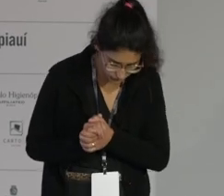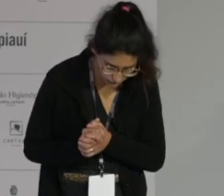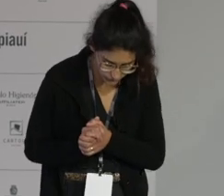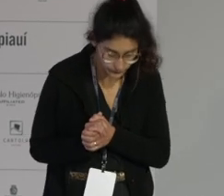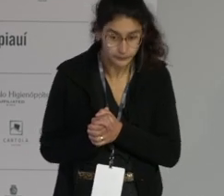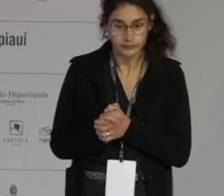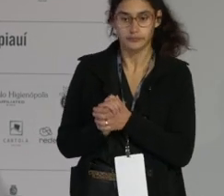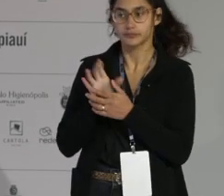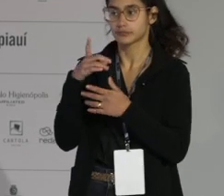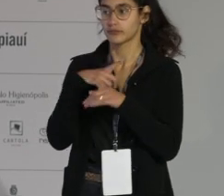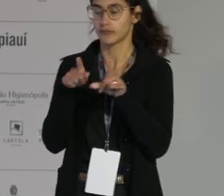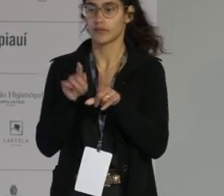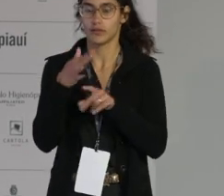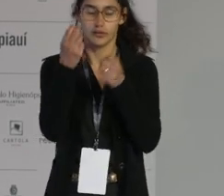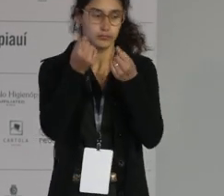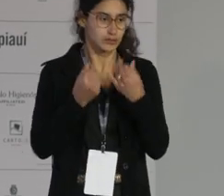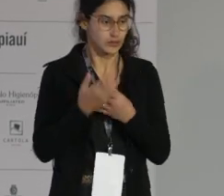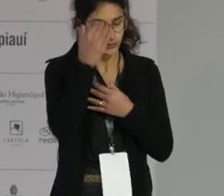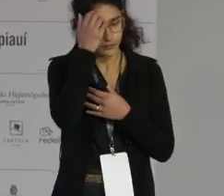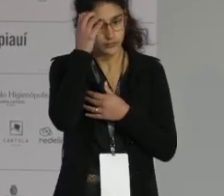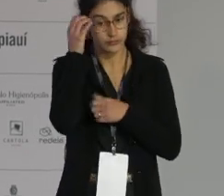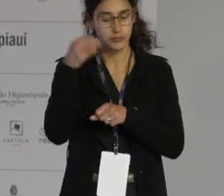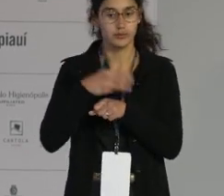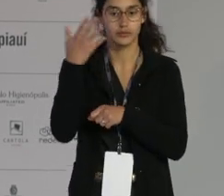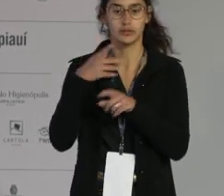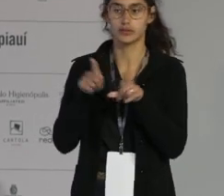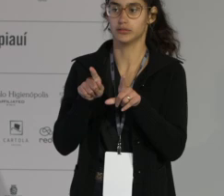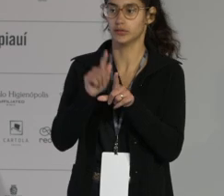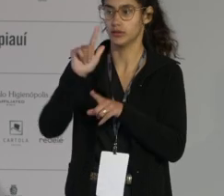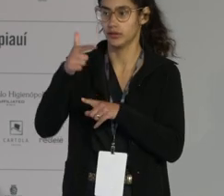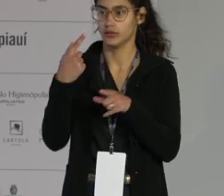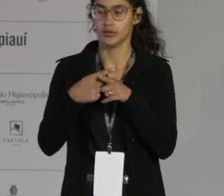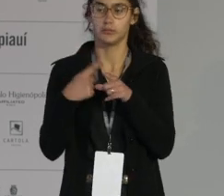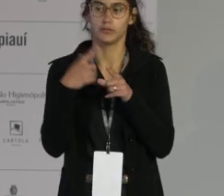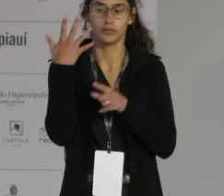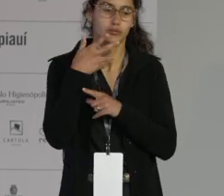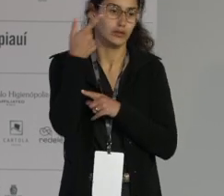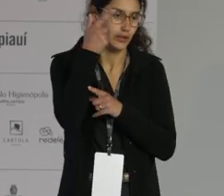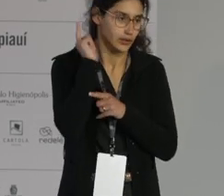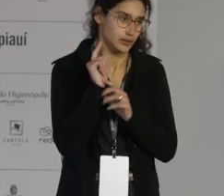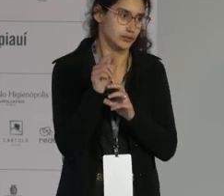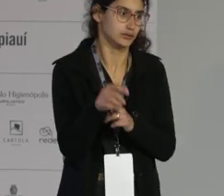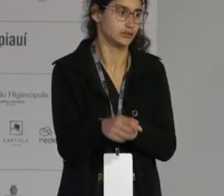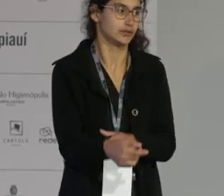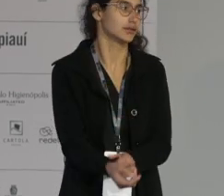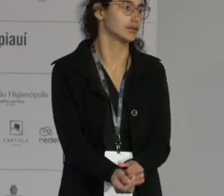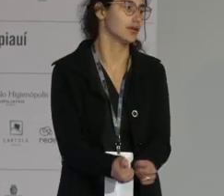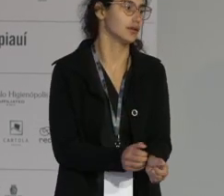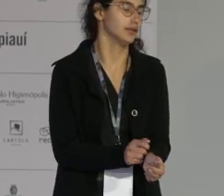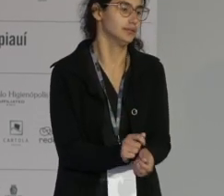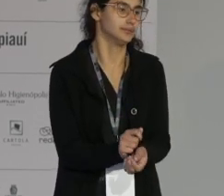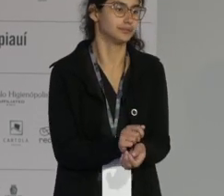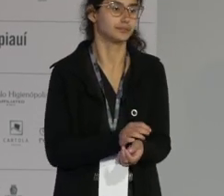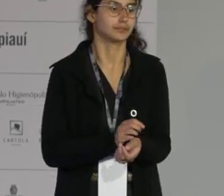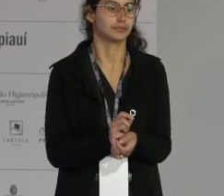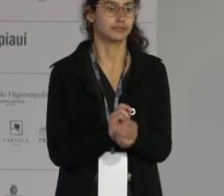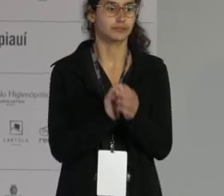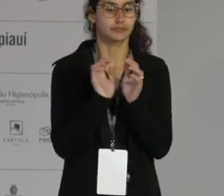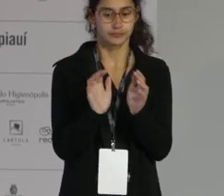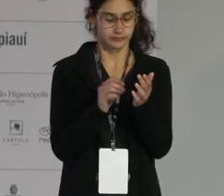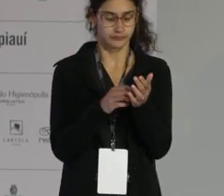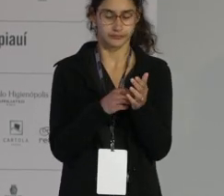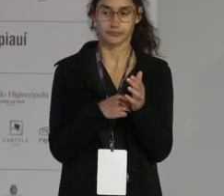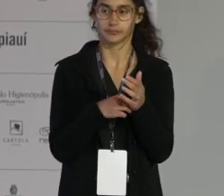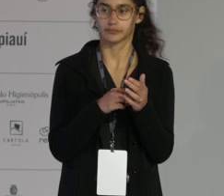a coisa do Macunaíma eu já falei, esse seria o momento de falar sobre Macunaíma, não sei porque eu comecei a falar sobre Macunaíma antes, mas é inevitável, tem